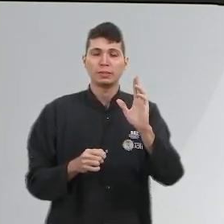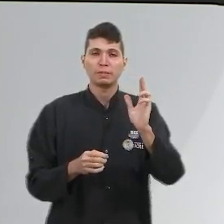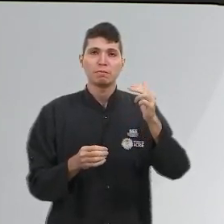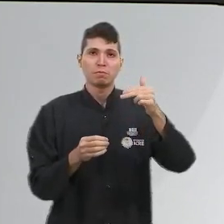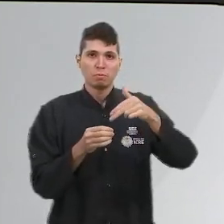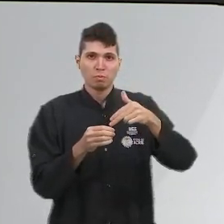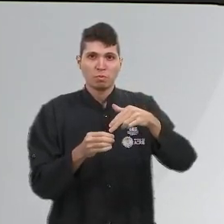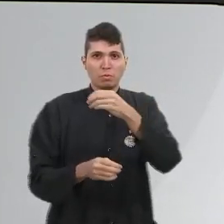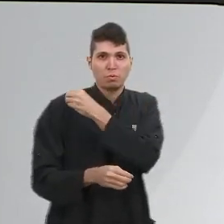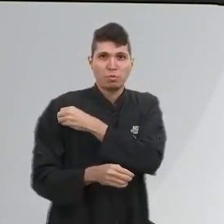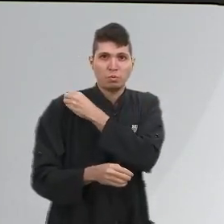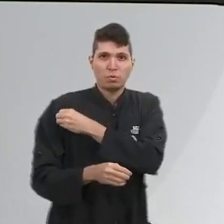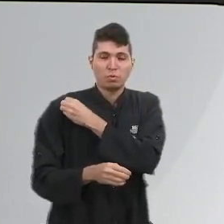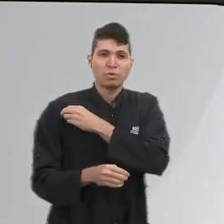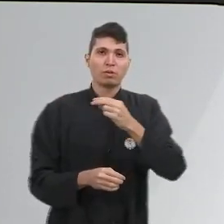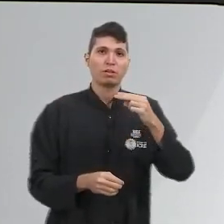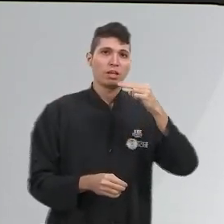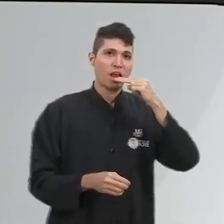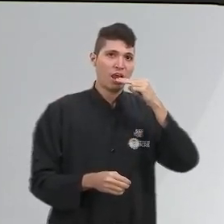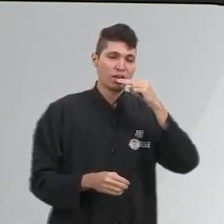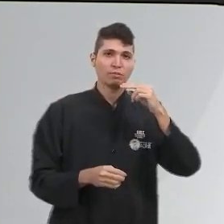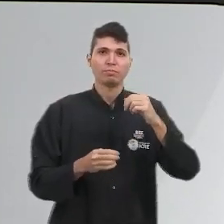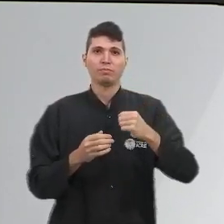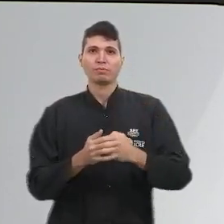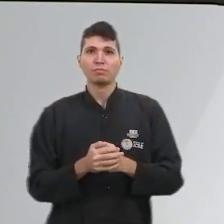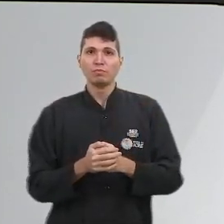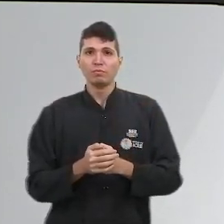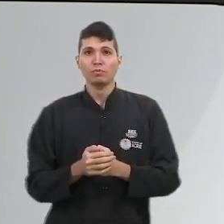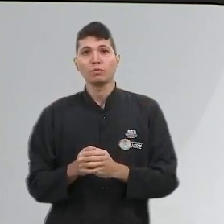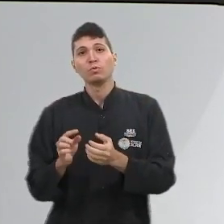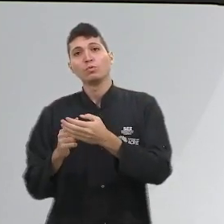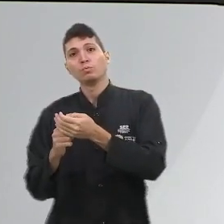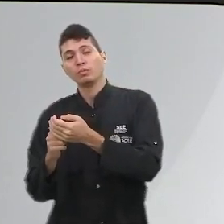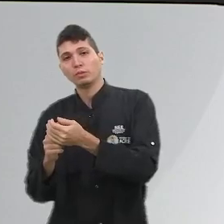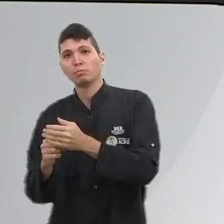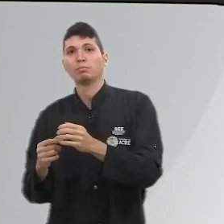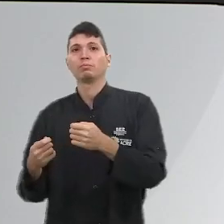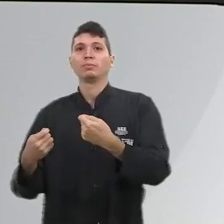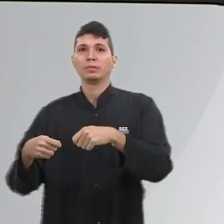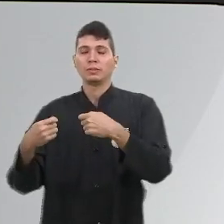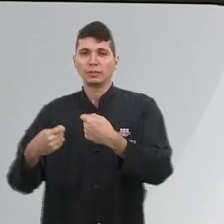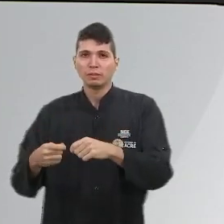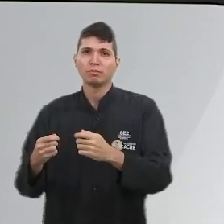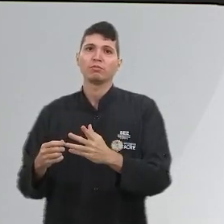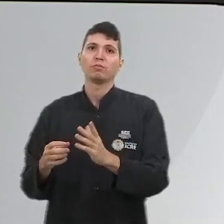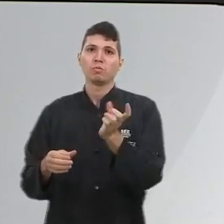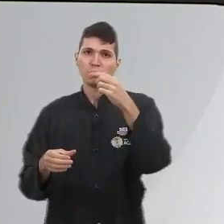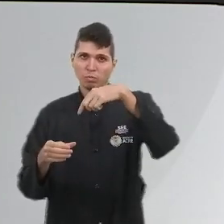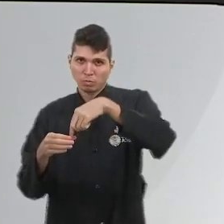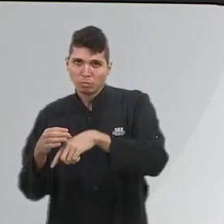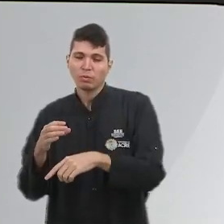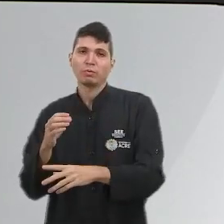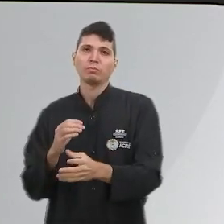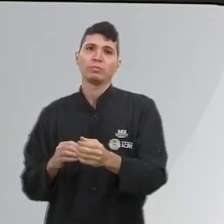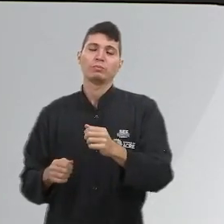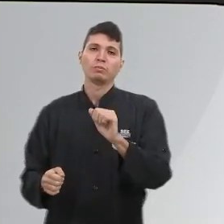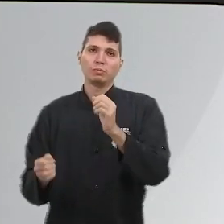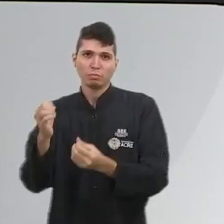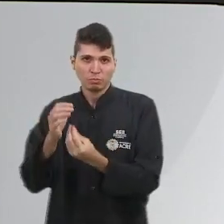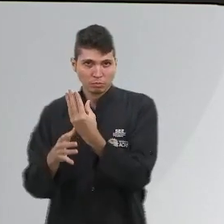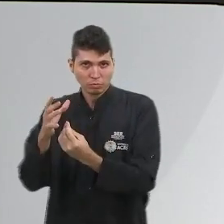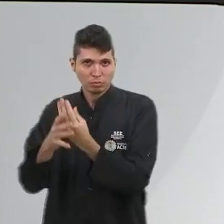mais eficiente. O milho, a gente ainda precisa aprimorar alguns processos, mas é importante. Temos aí uma